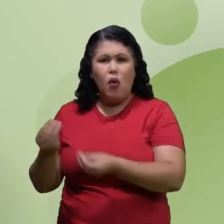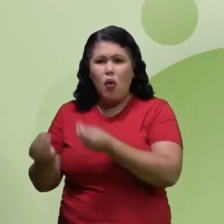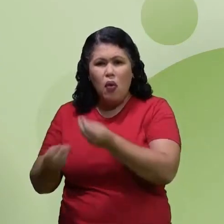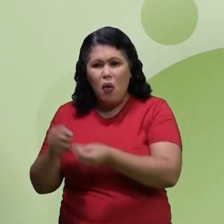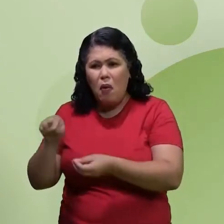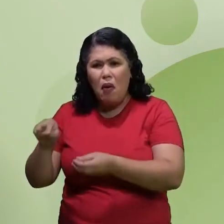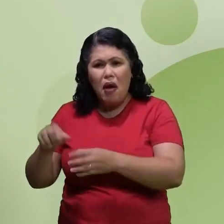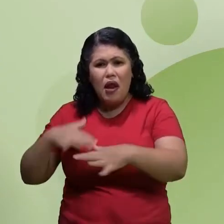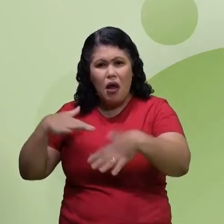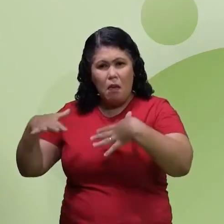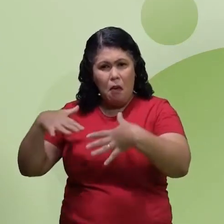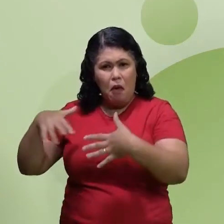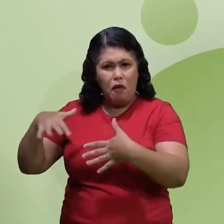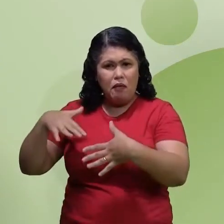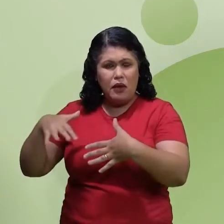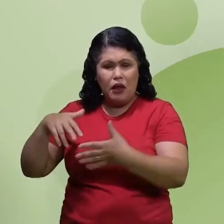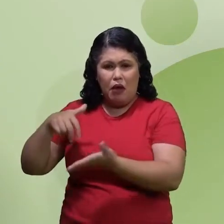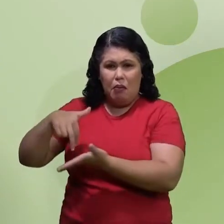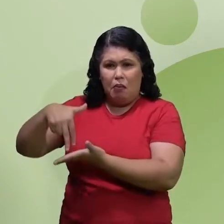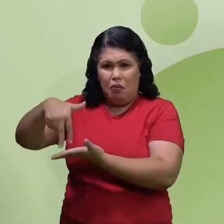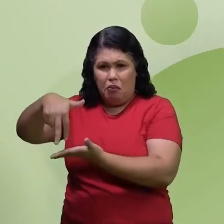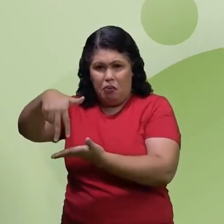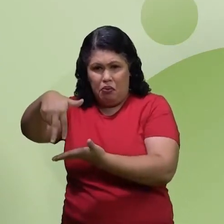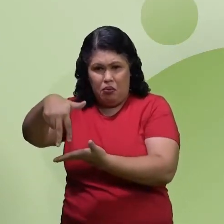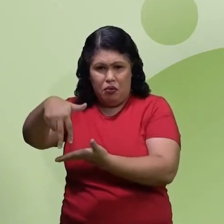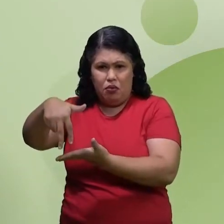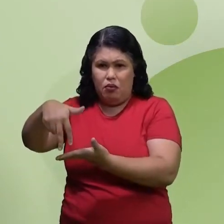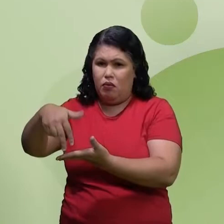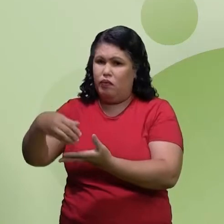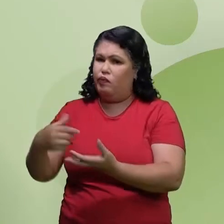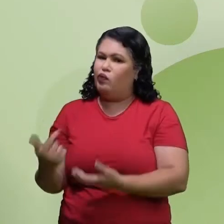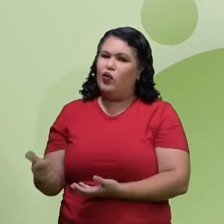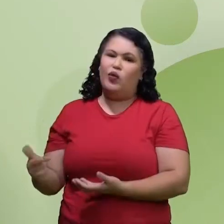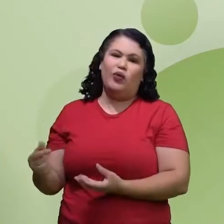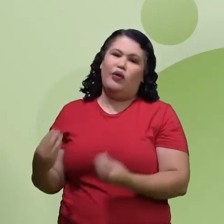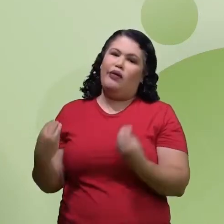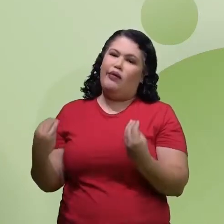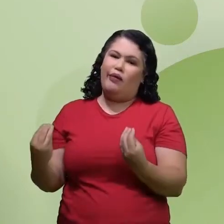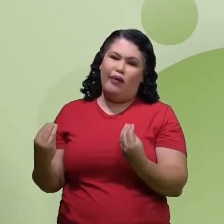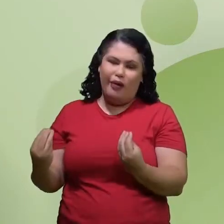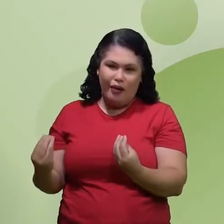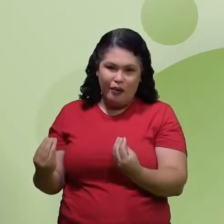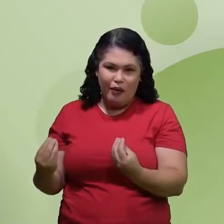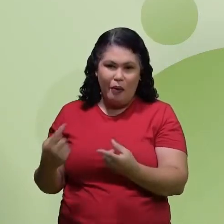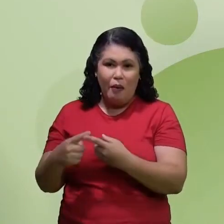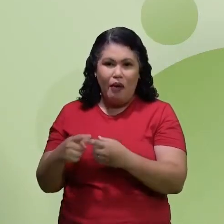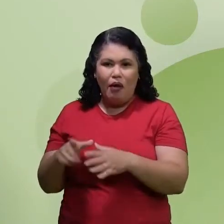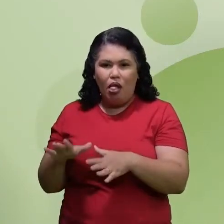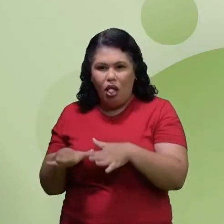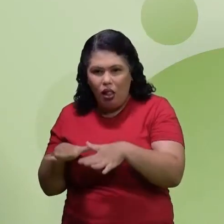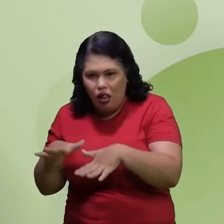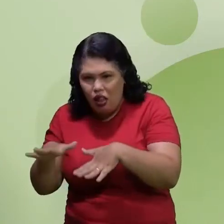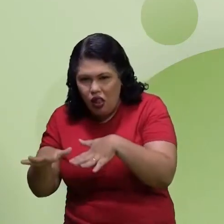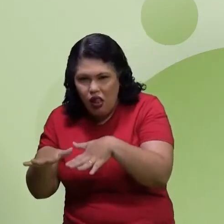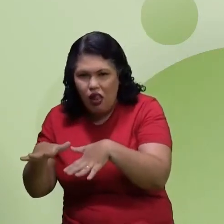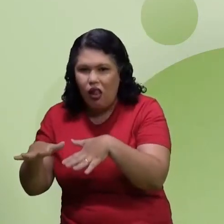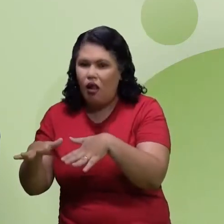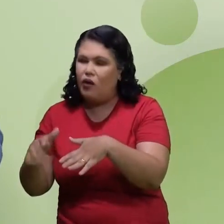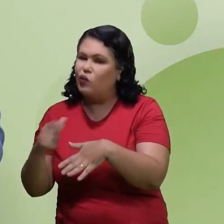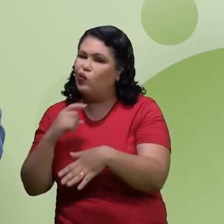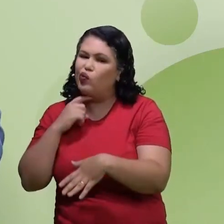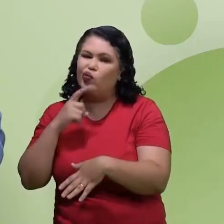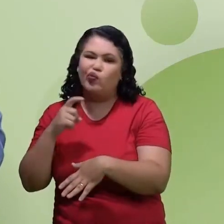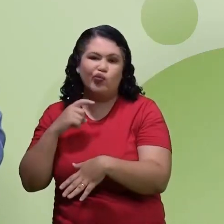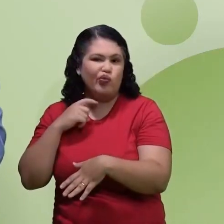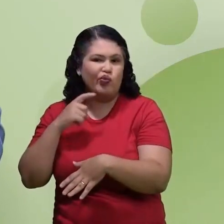se deslocando atrás de alimento com o corpo mole, porque eles iam se arrastar e não iam conseguir